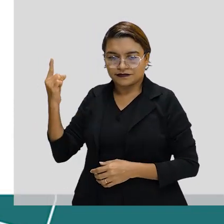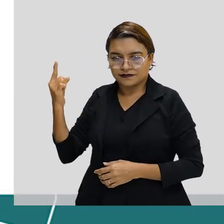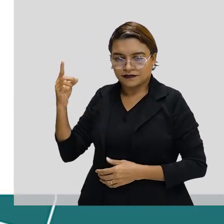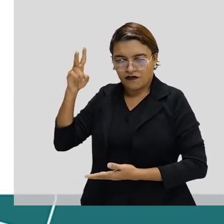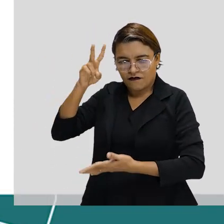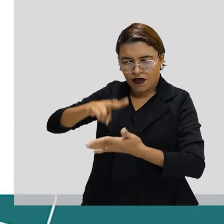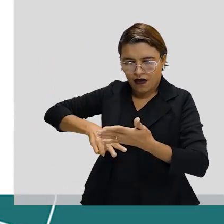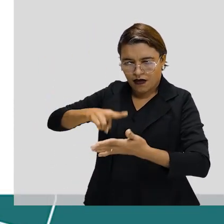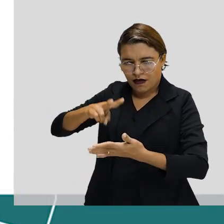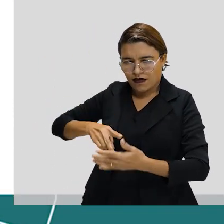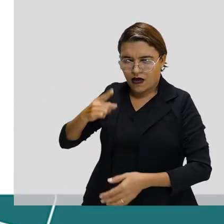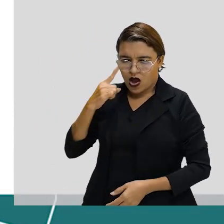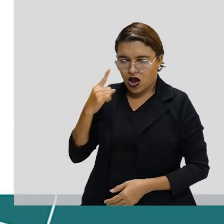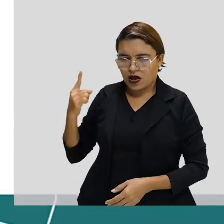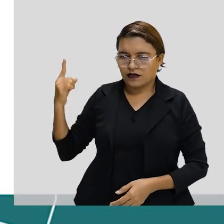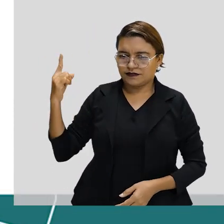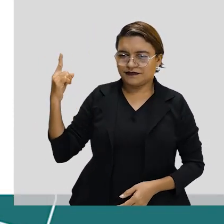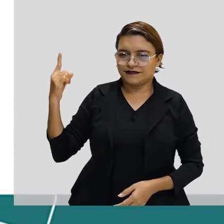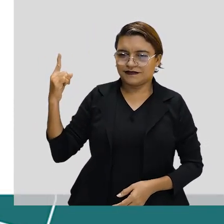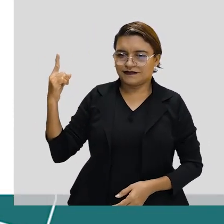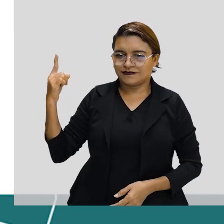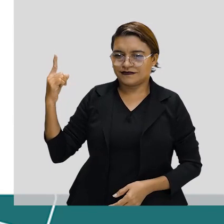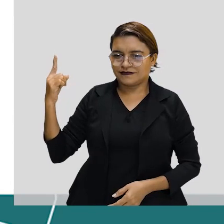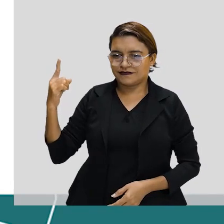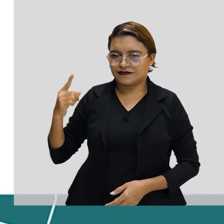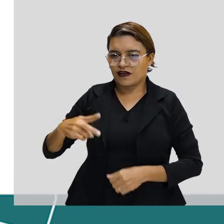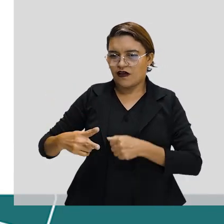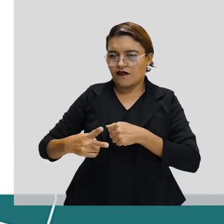aí, ó. Verbo cracar.